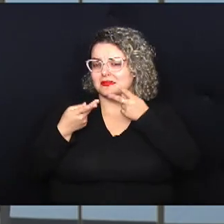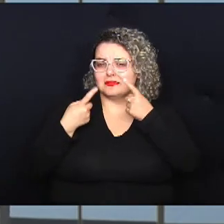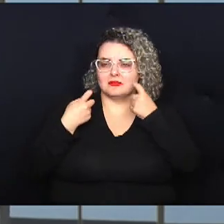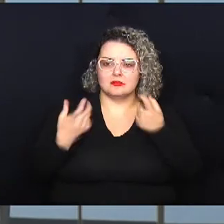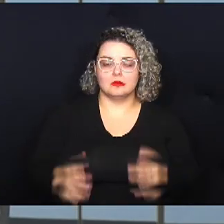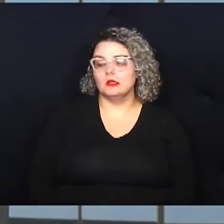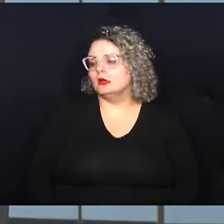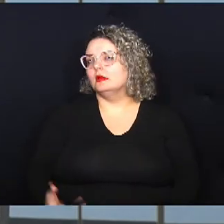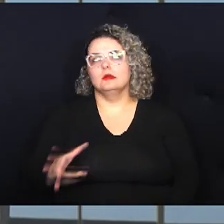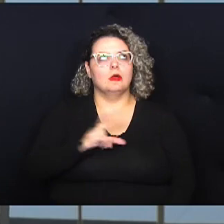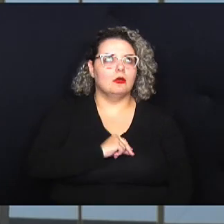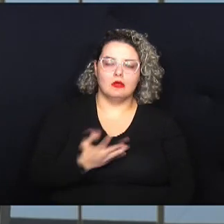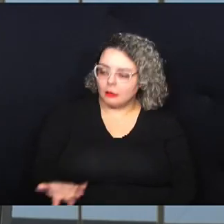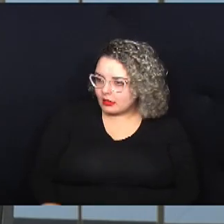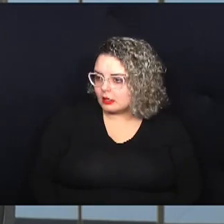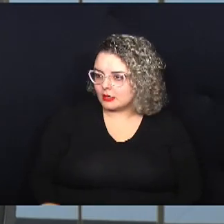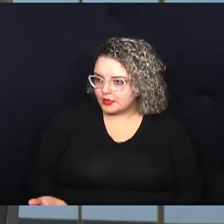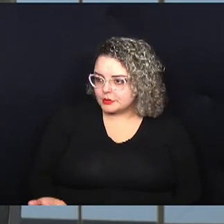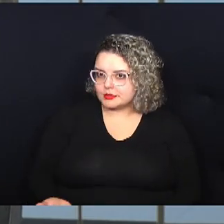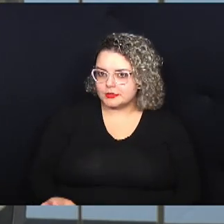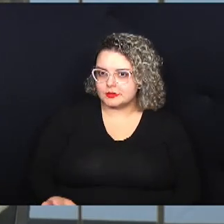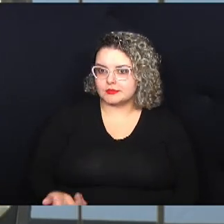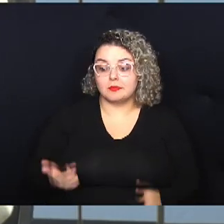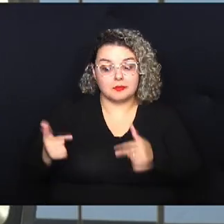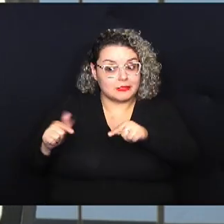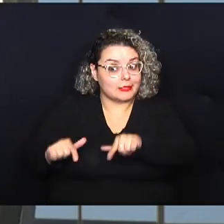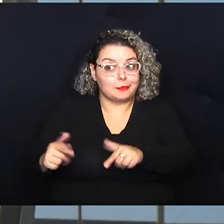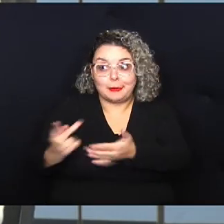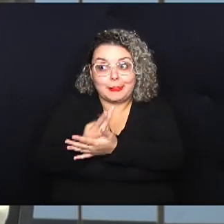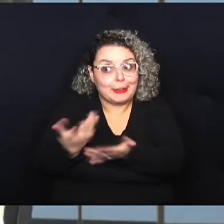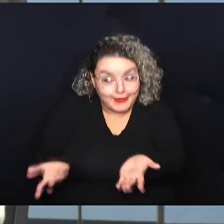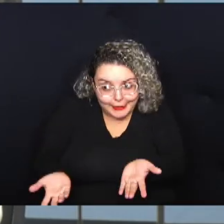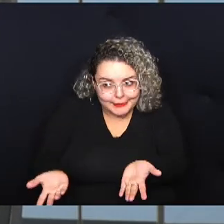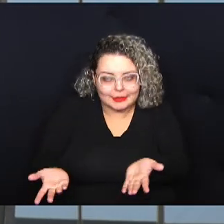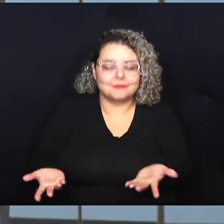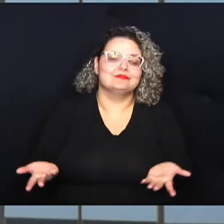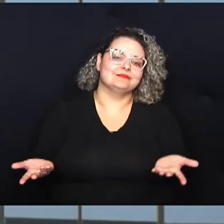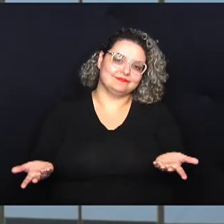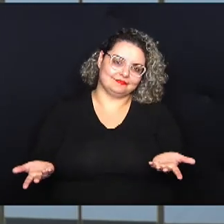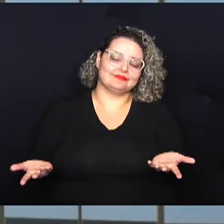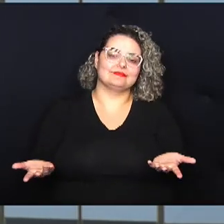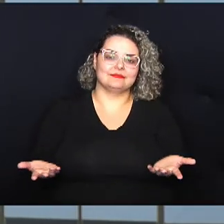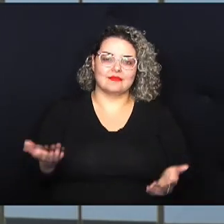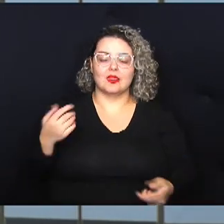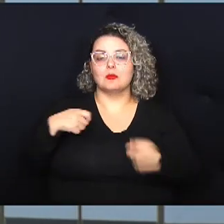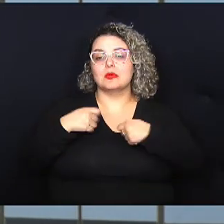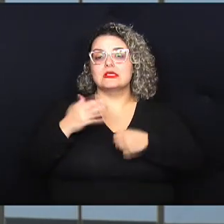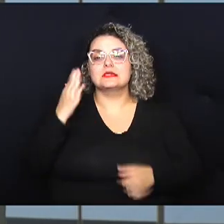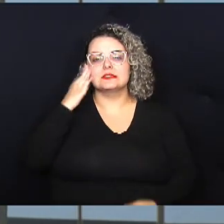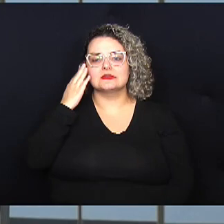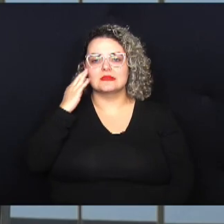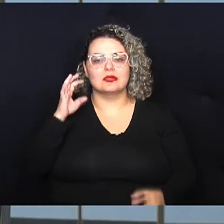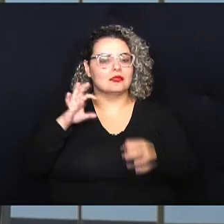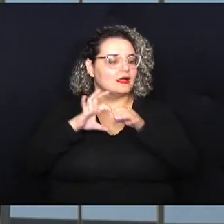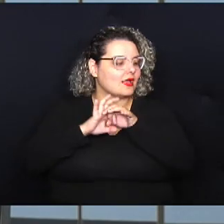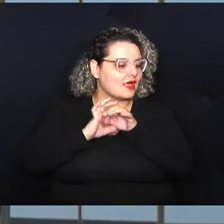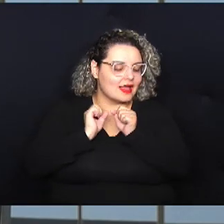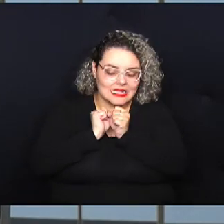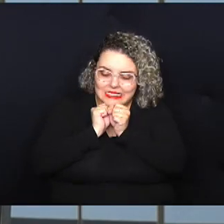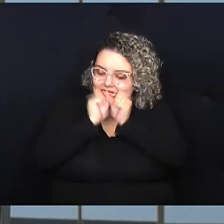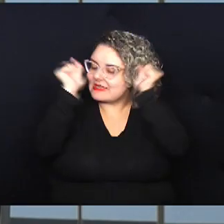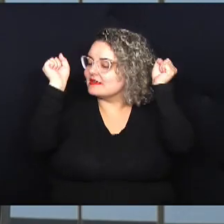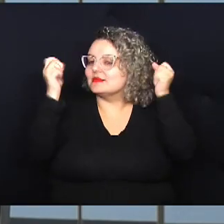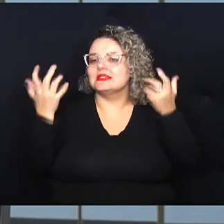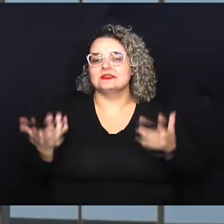falar, mas você está realmente no departamento errado, né? Olha então, só. isso sim é libertador, Rúbia.